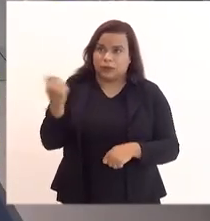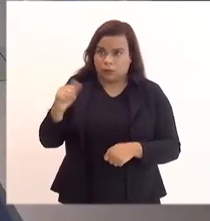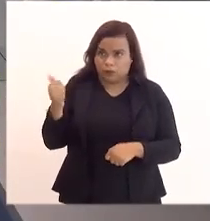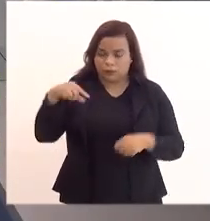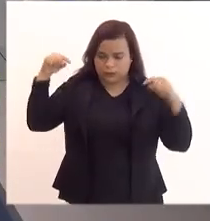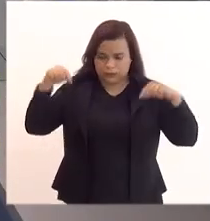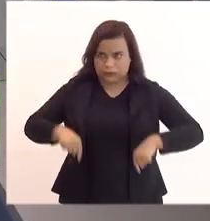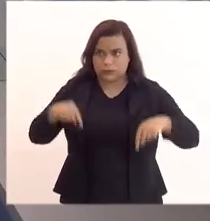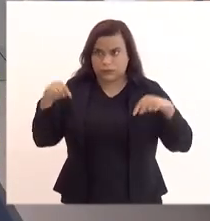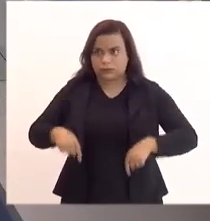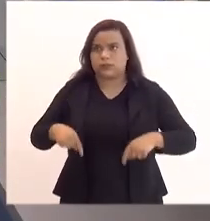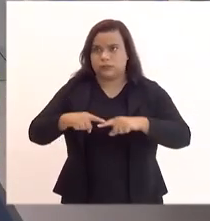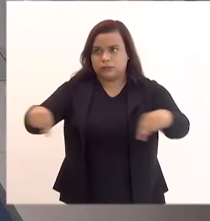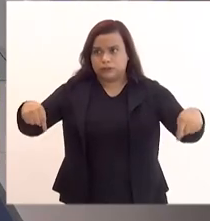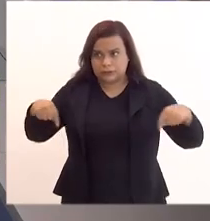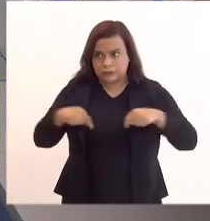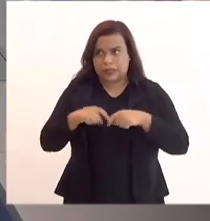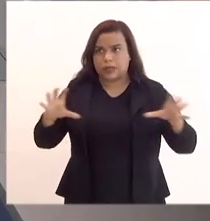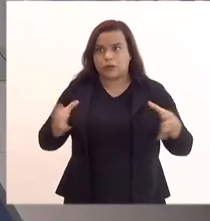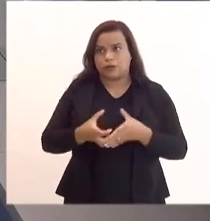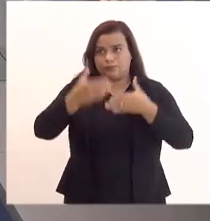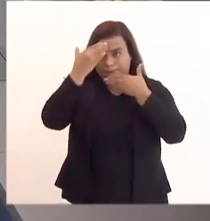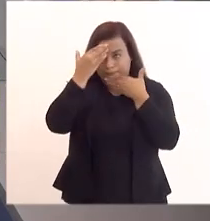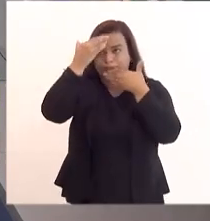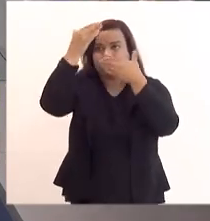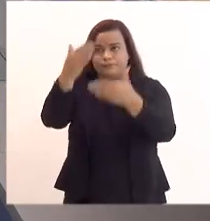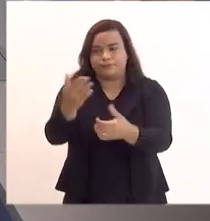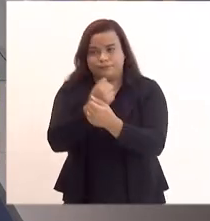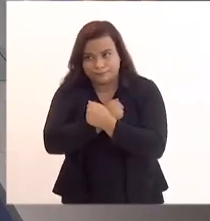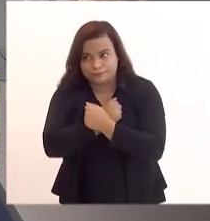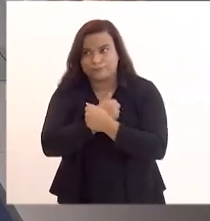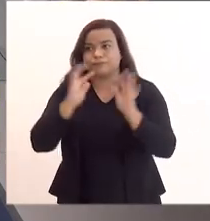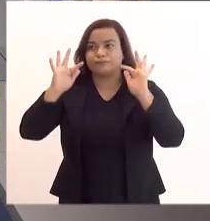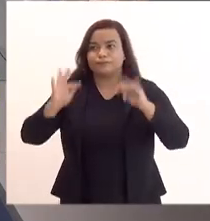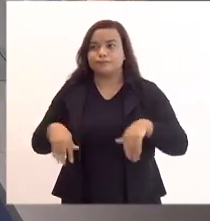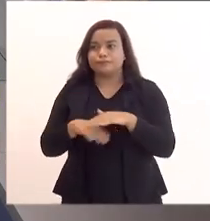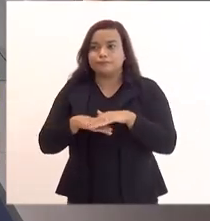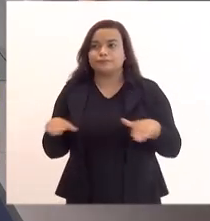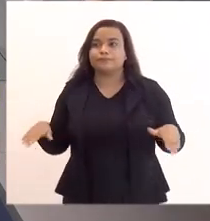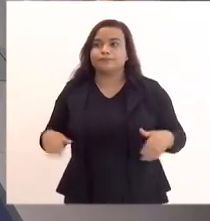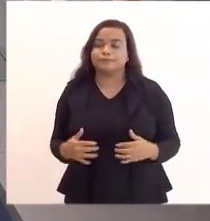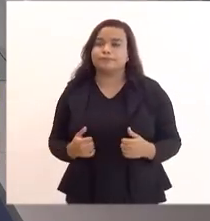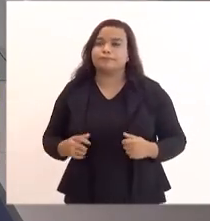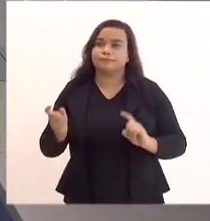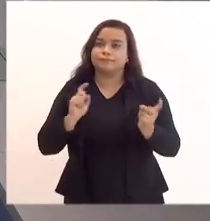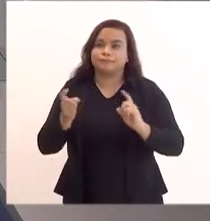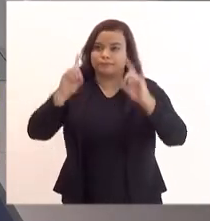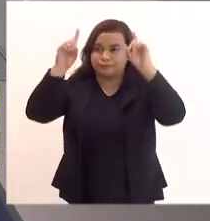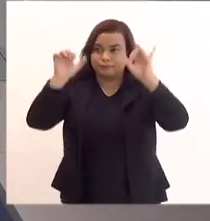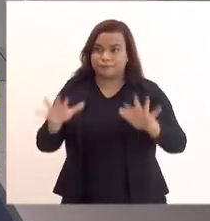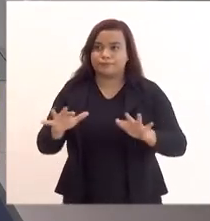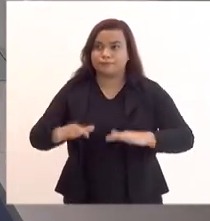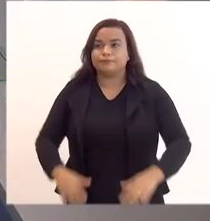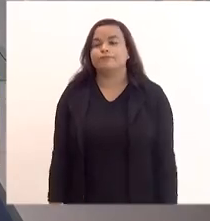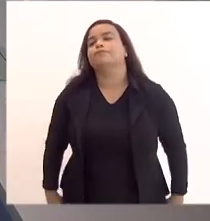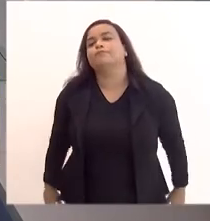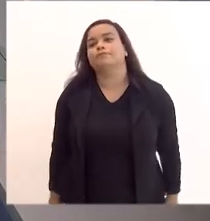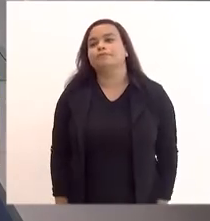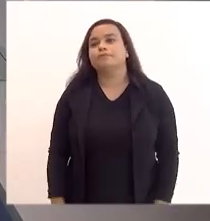aqui na nossa sala das comissões. Obrigado, um abraço a todos. Está encerrada a reunião. Que Deus os abençoe.